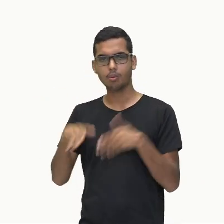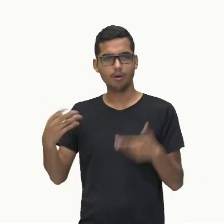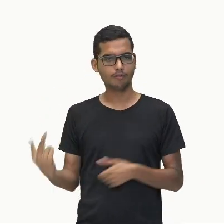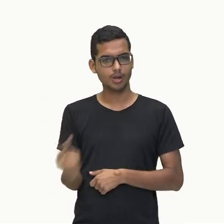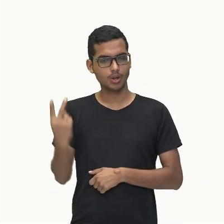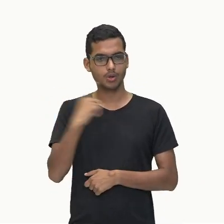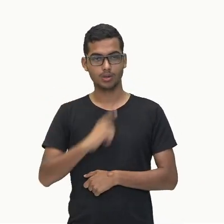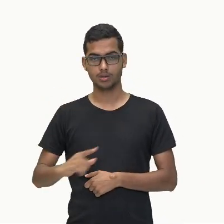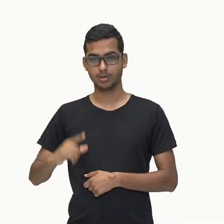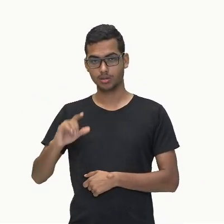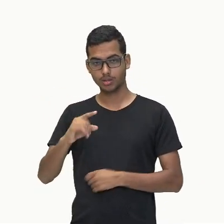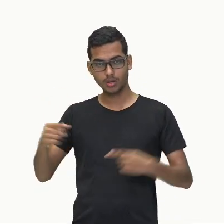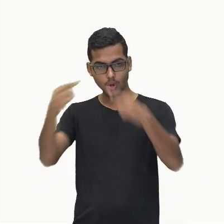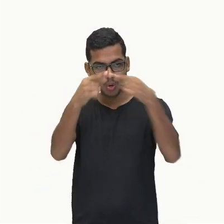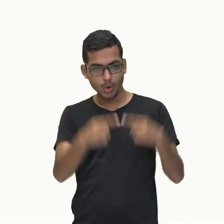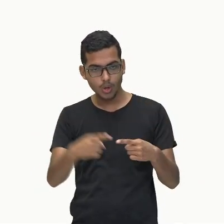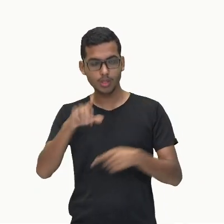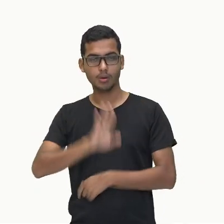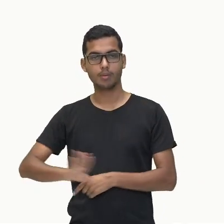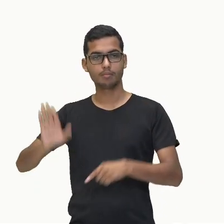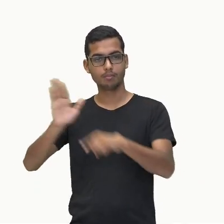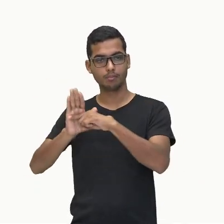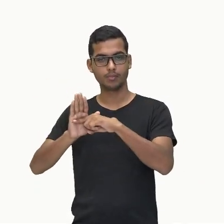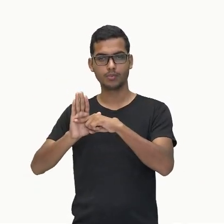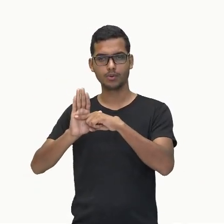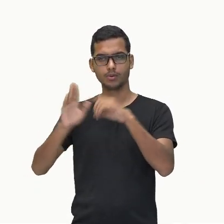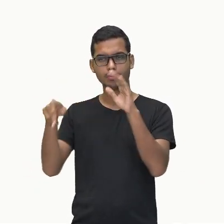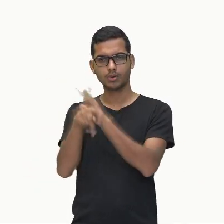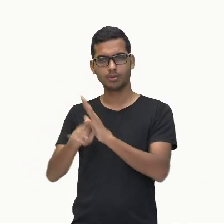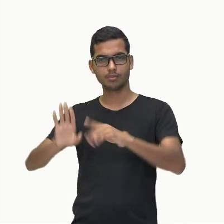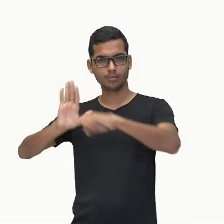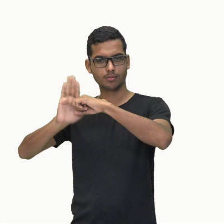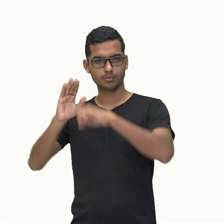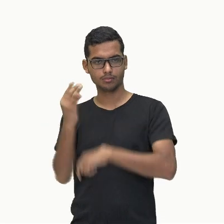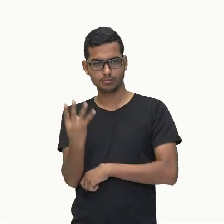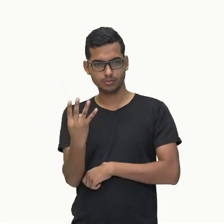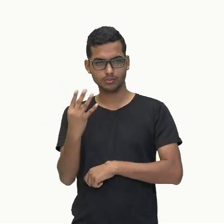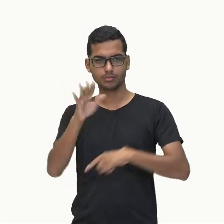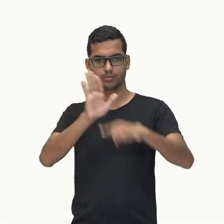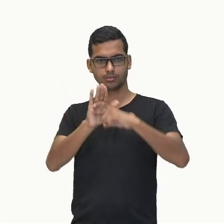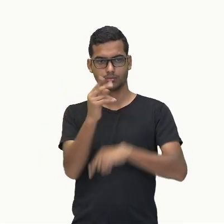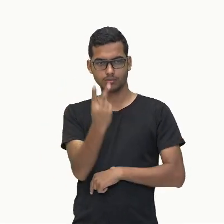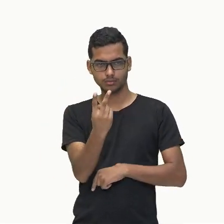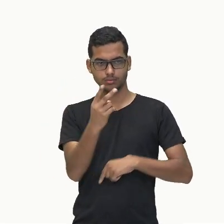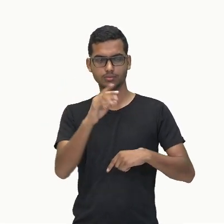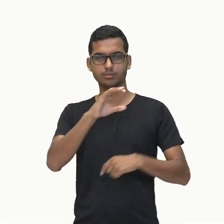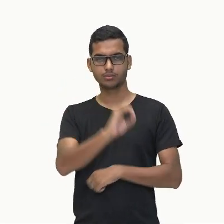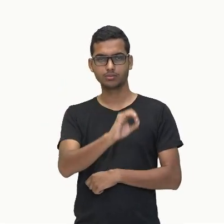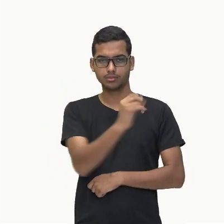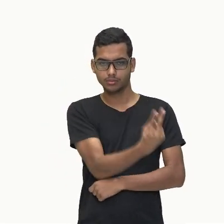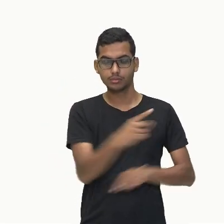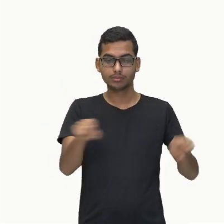2, 0 e 2. E quem é a imagem